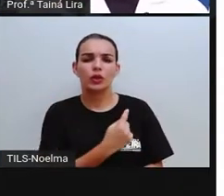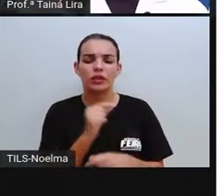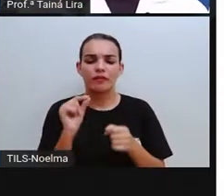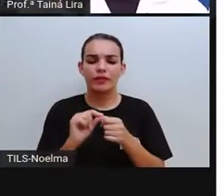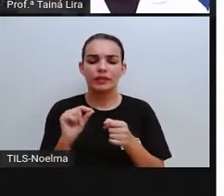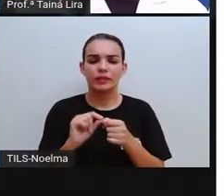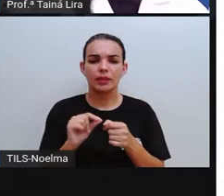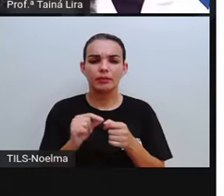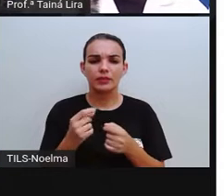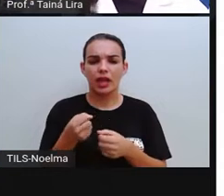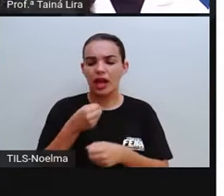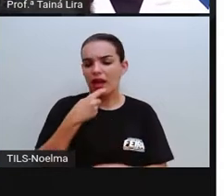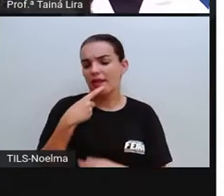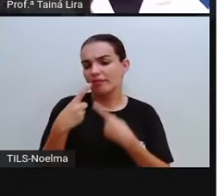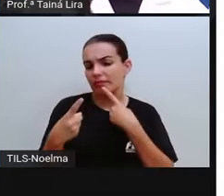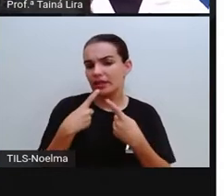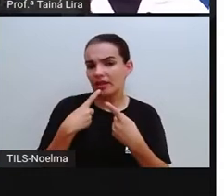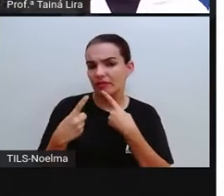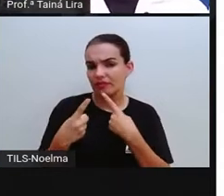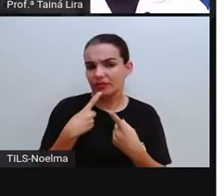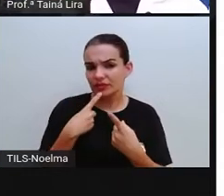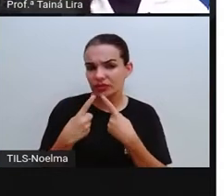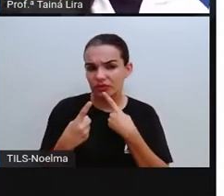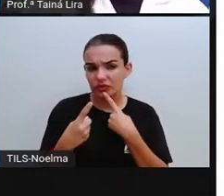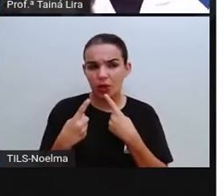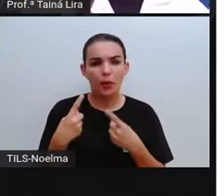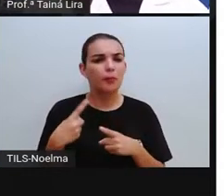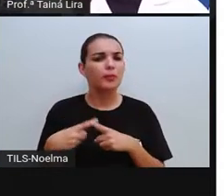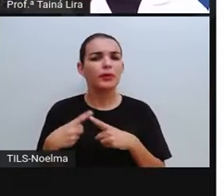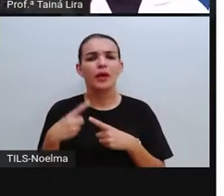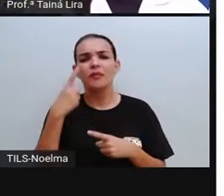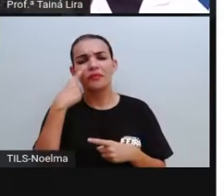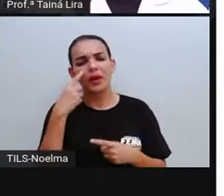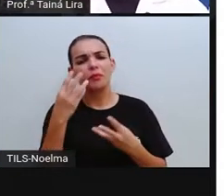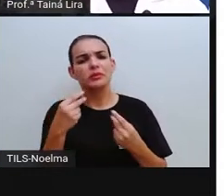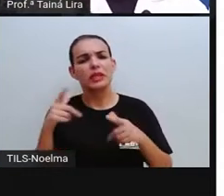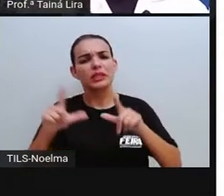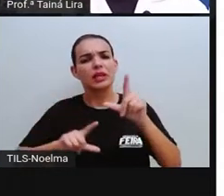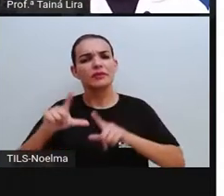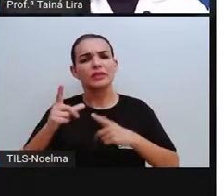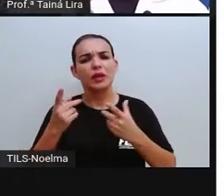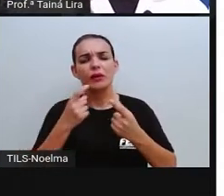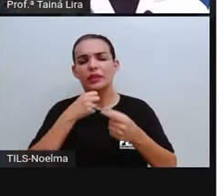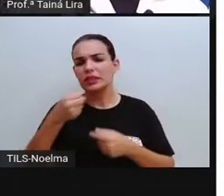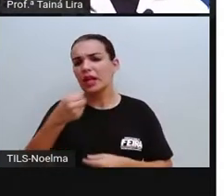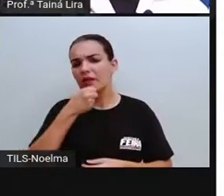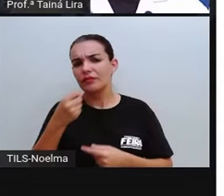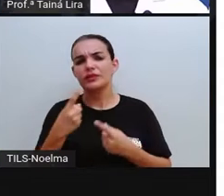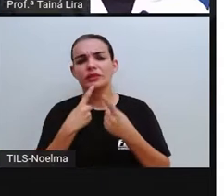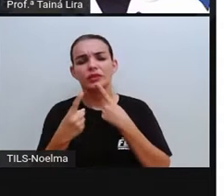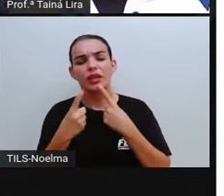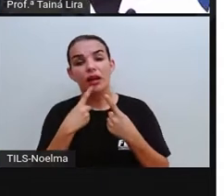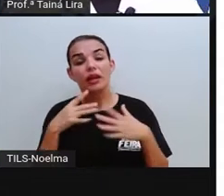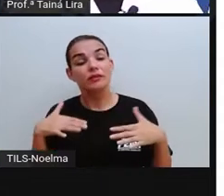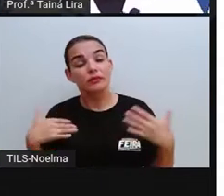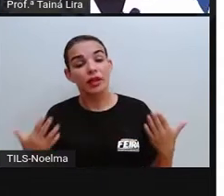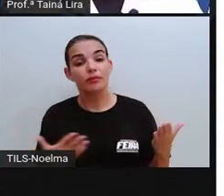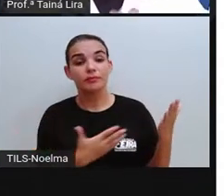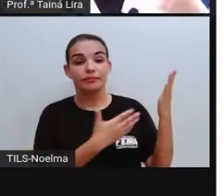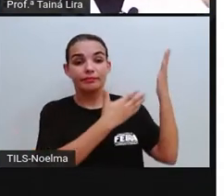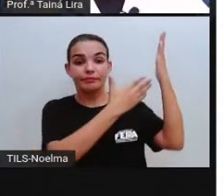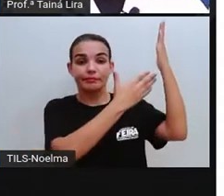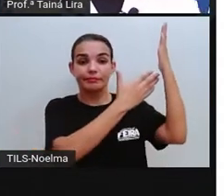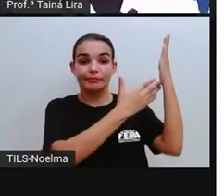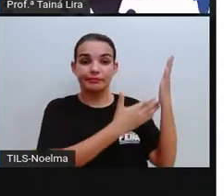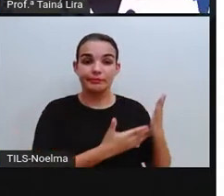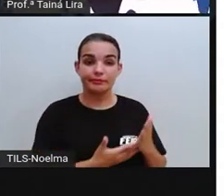entrevistas? Por que que as pessoas fazem entrevista? Por que que a gente vê tanta entrevista na TV? Então, olha lá, a gente tem